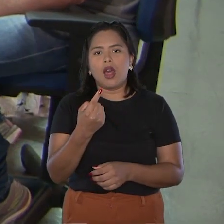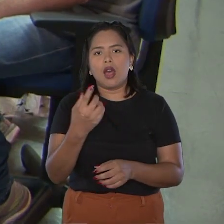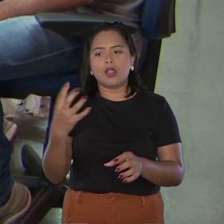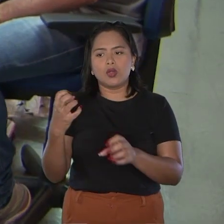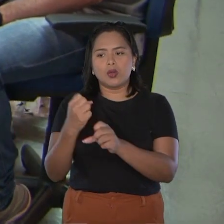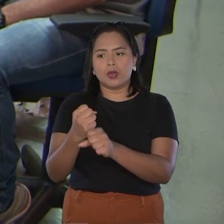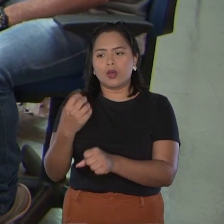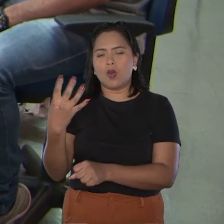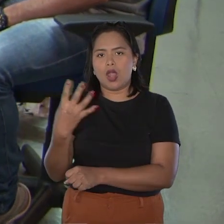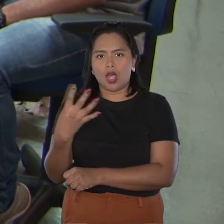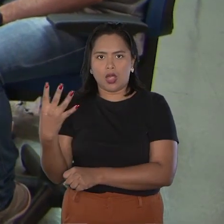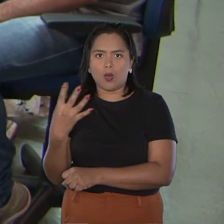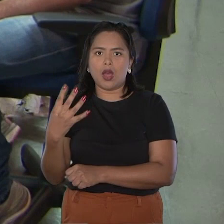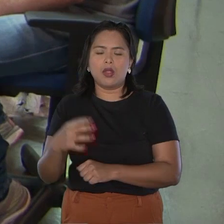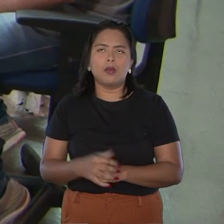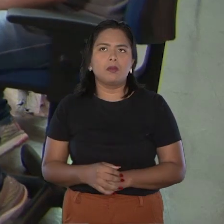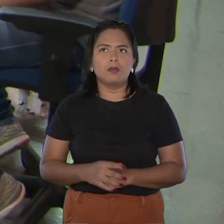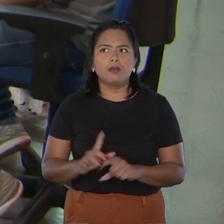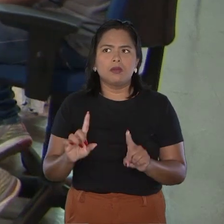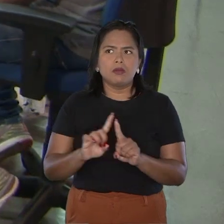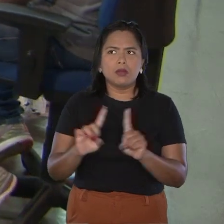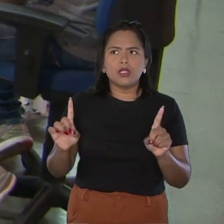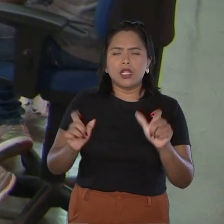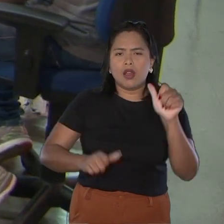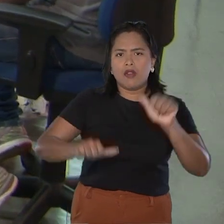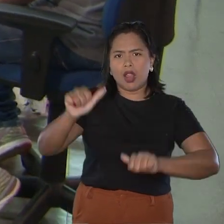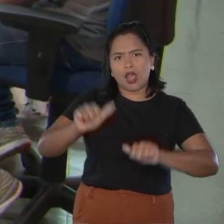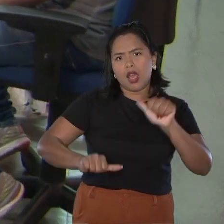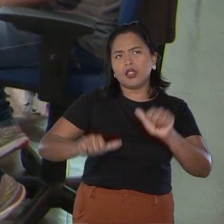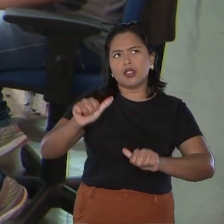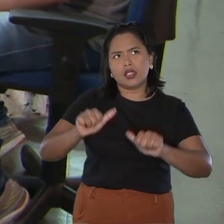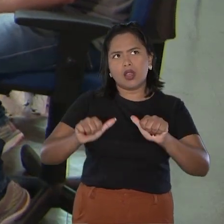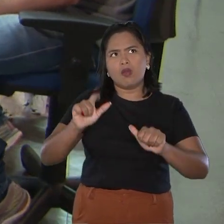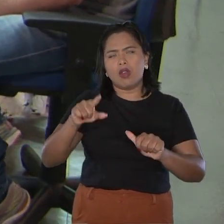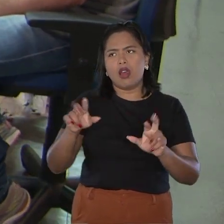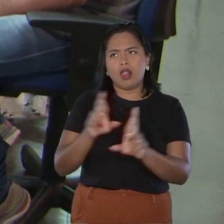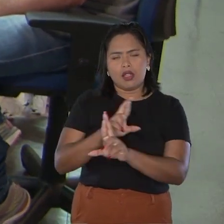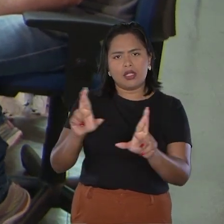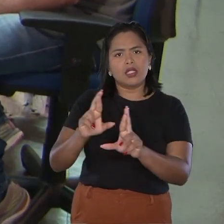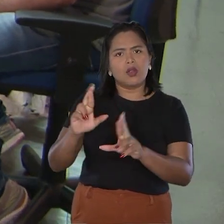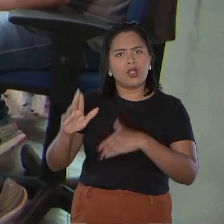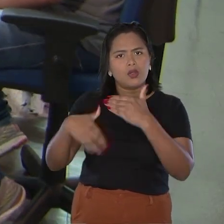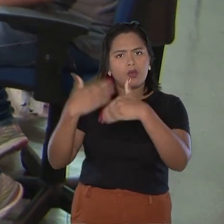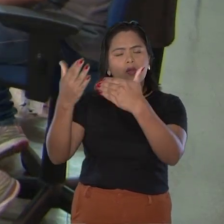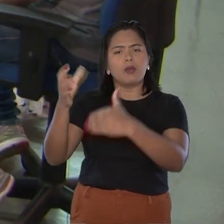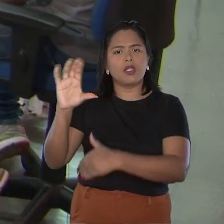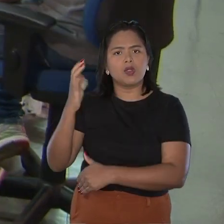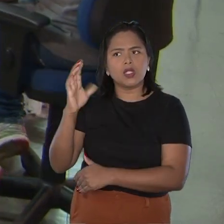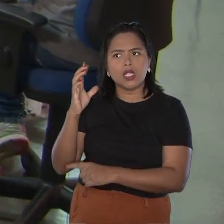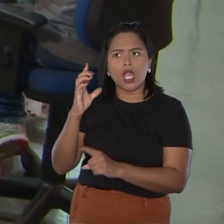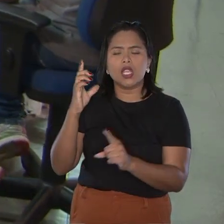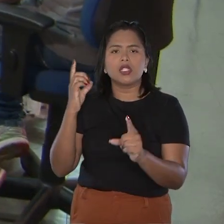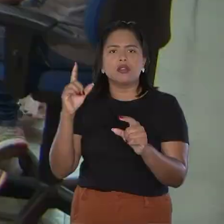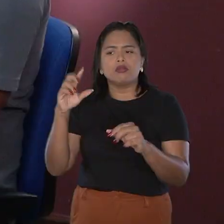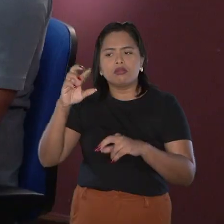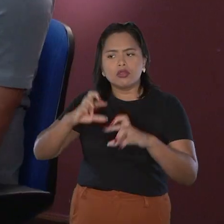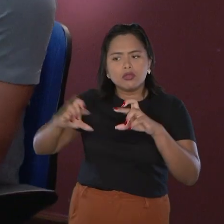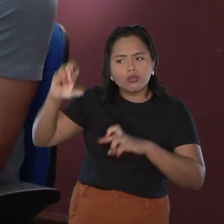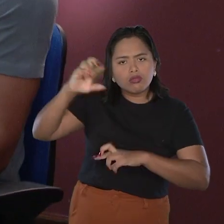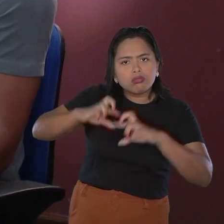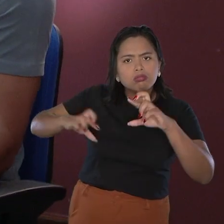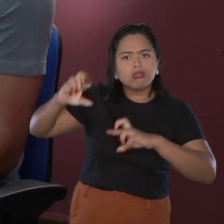assim do diagnóstico tem a ver também com a evolução da ciência pesquisa com a facilidade de diagnosticar exatamente